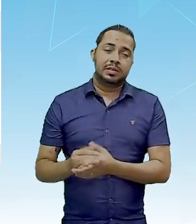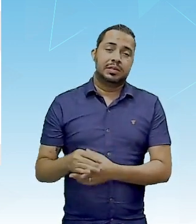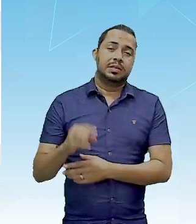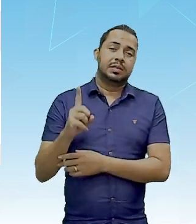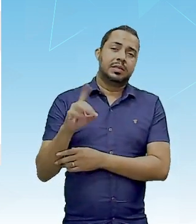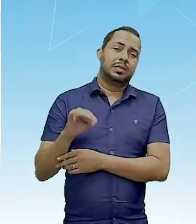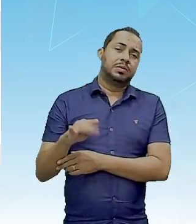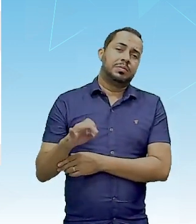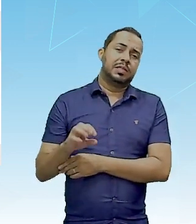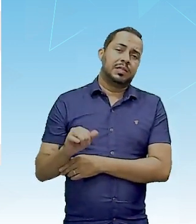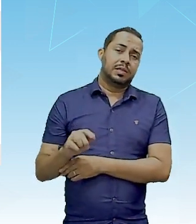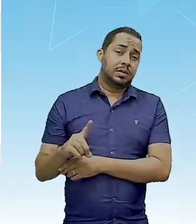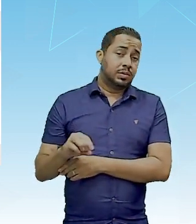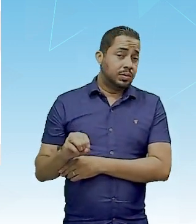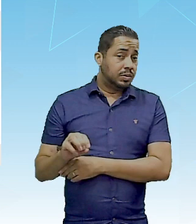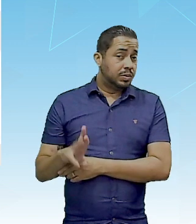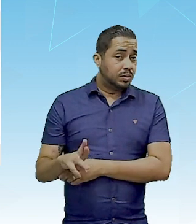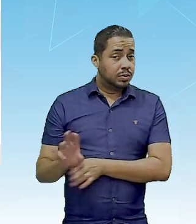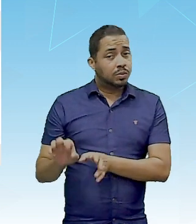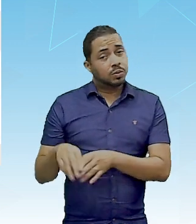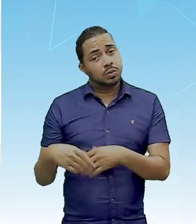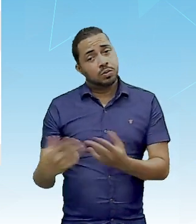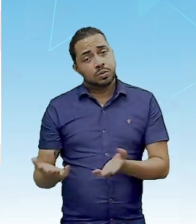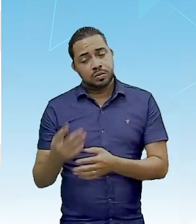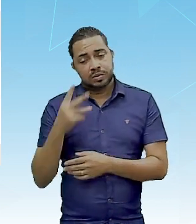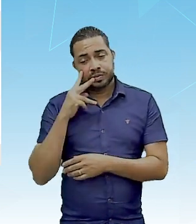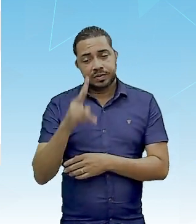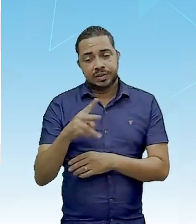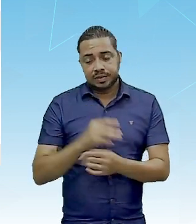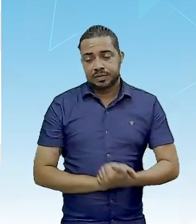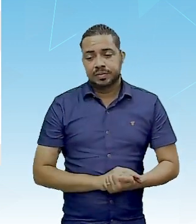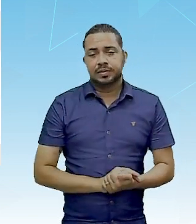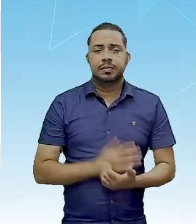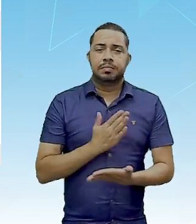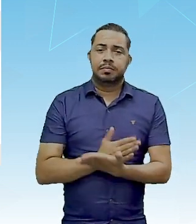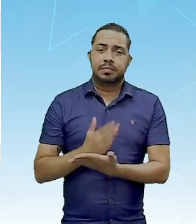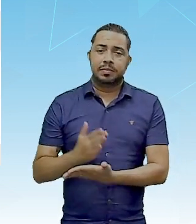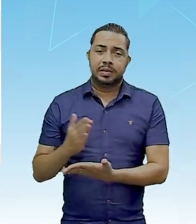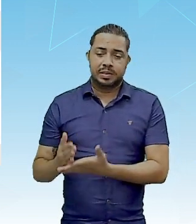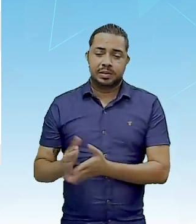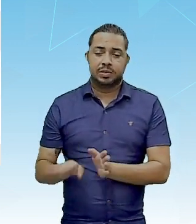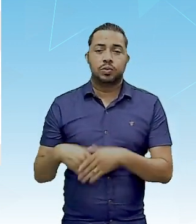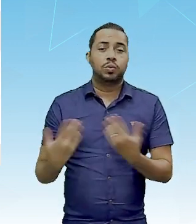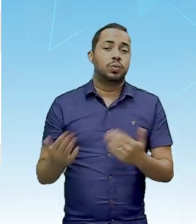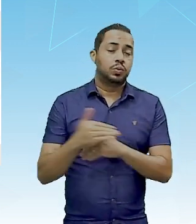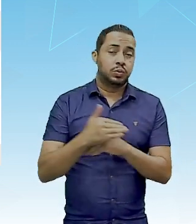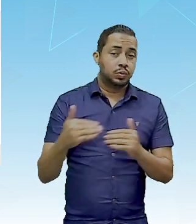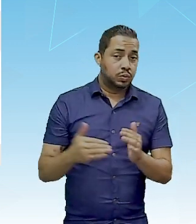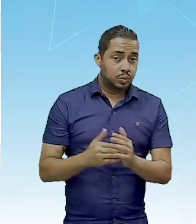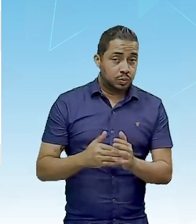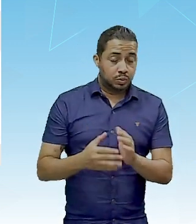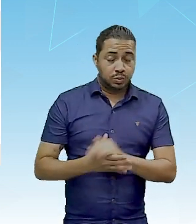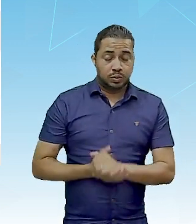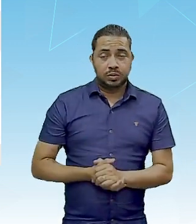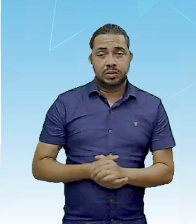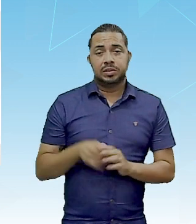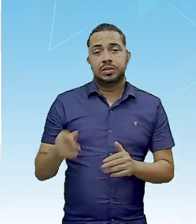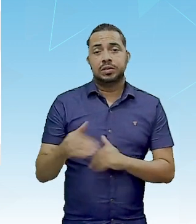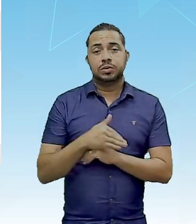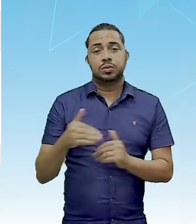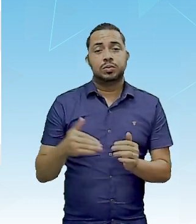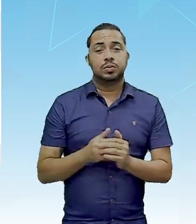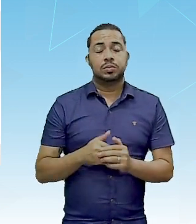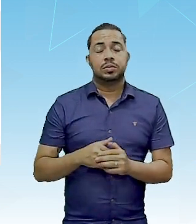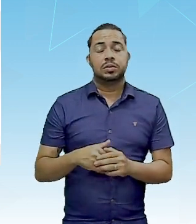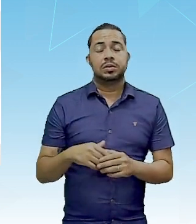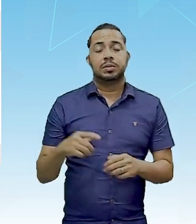denominador, ou como a gente chama, olha aí no slide comigo, ó, parte ou todo, tá bom? Esse todo não, ele